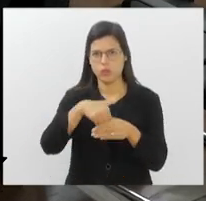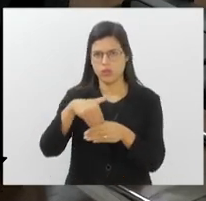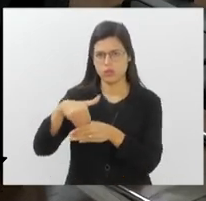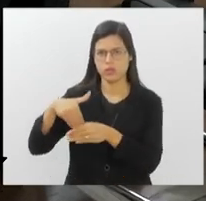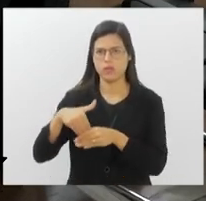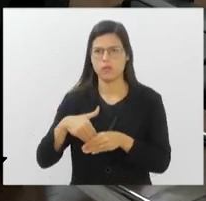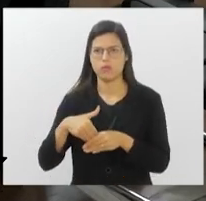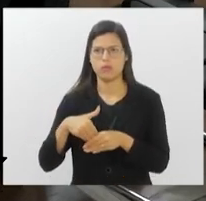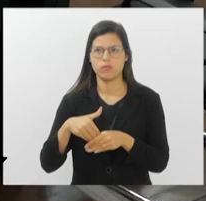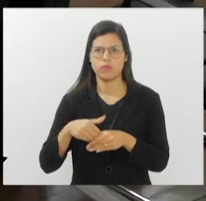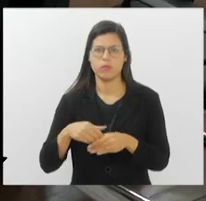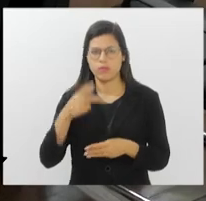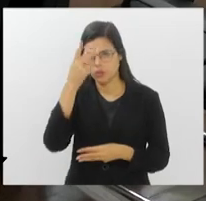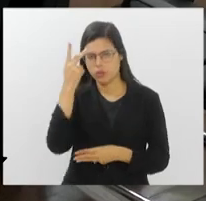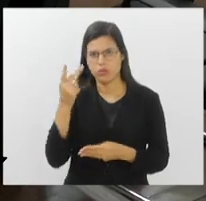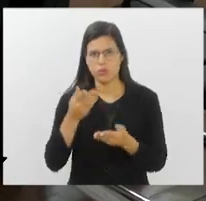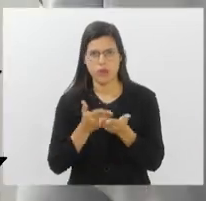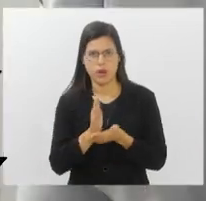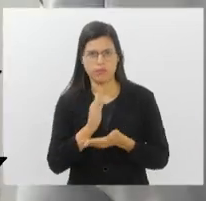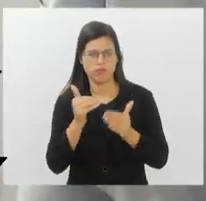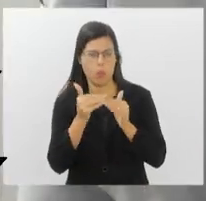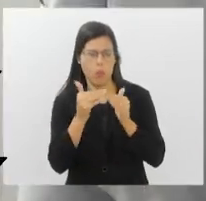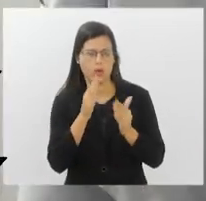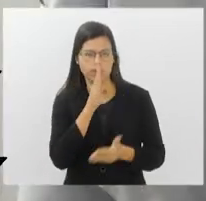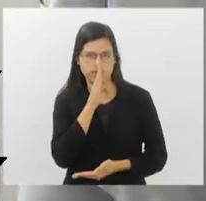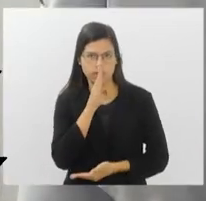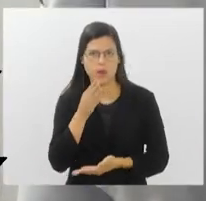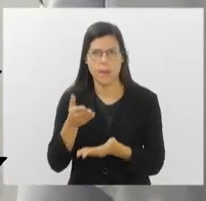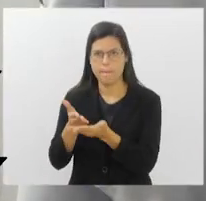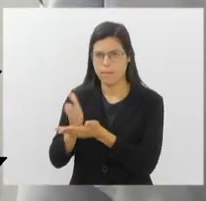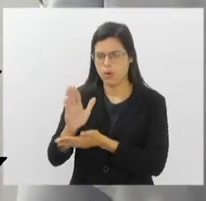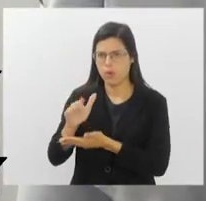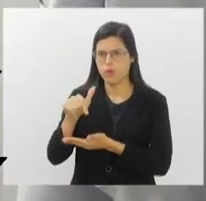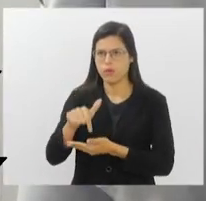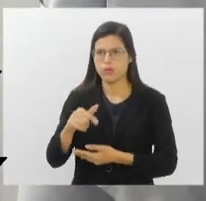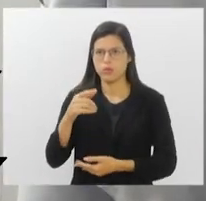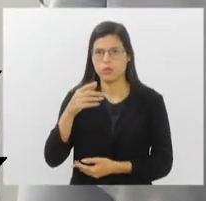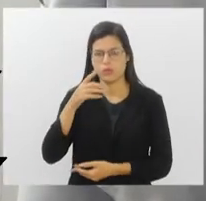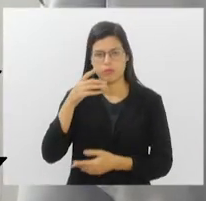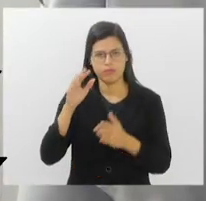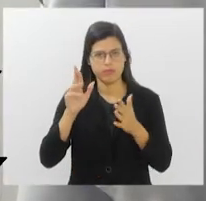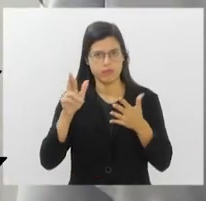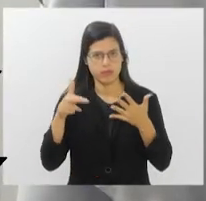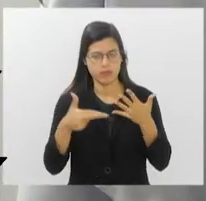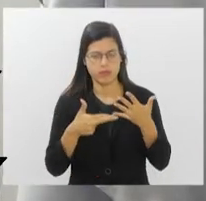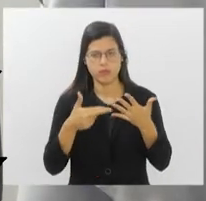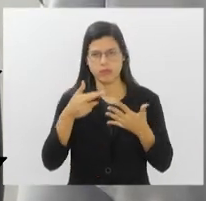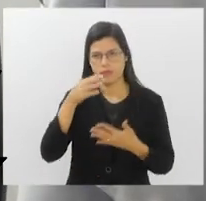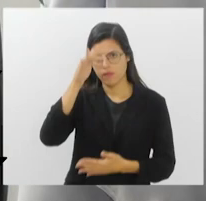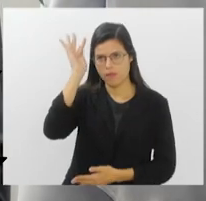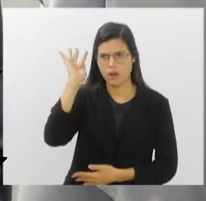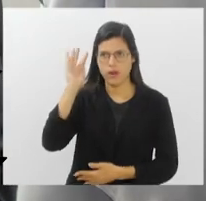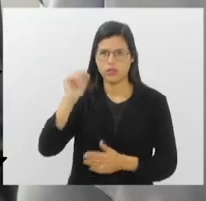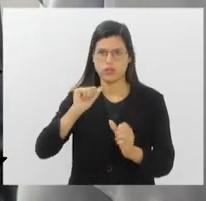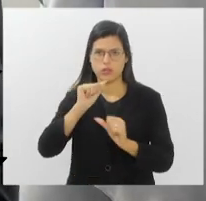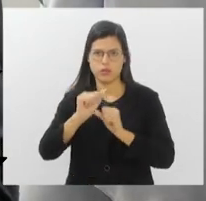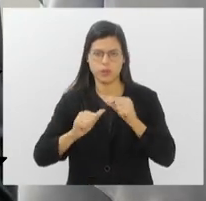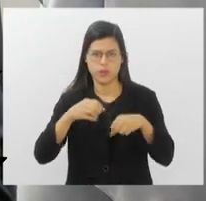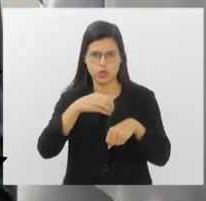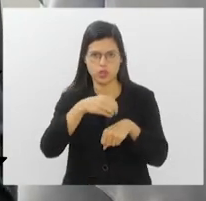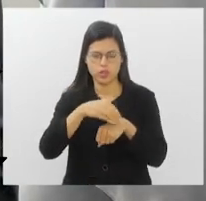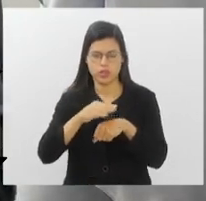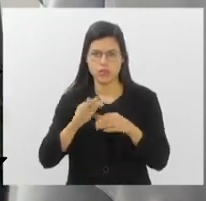votação, senhores que aprovam, permaneçam como estão. Aprovado o parecer, deputado Fred Pacheco, pela injuridicidade, pela transformação em indicação